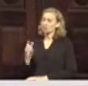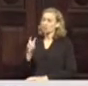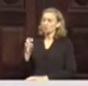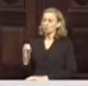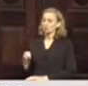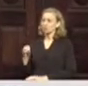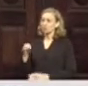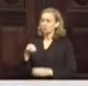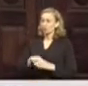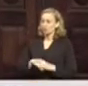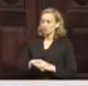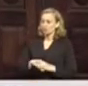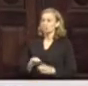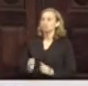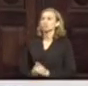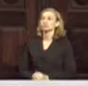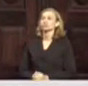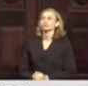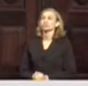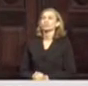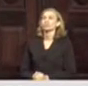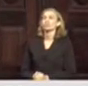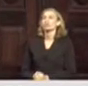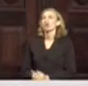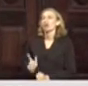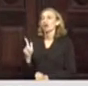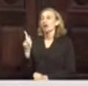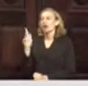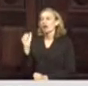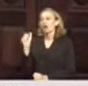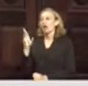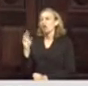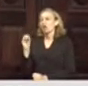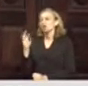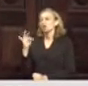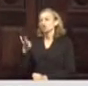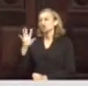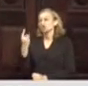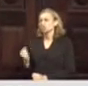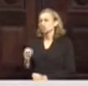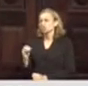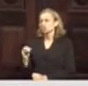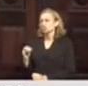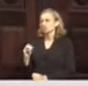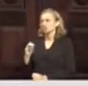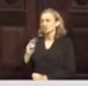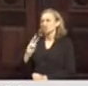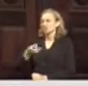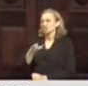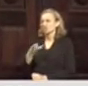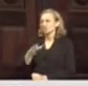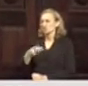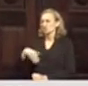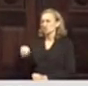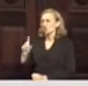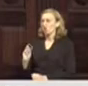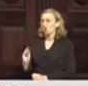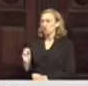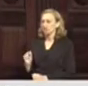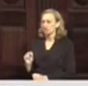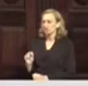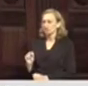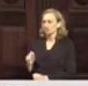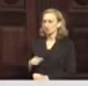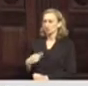O Garotinho teve mais ou menos 3 milhões. O César Maia, 2. E nós tivemos 1. Isso